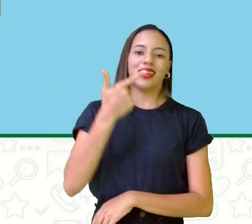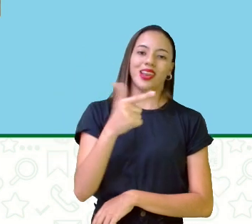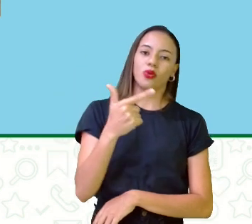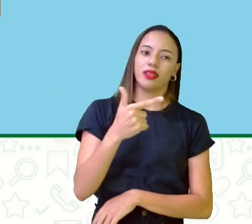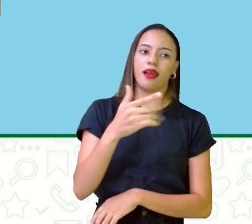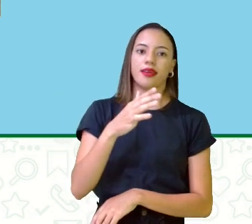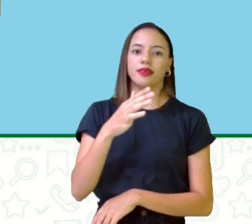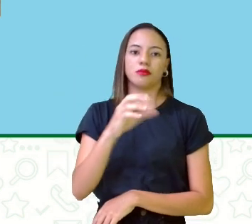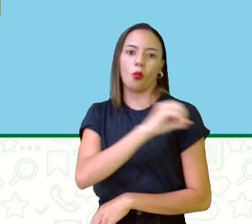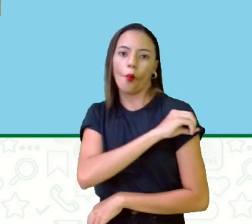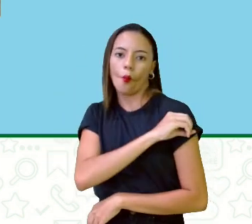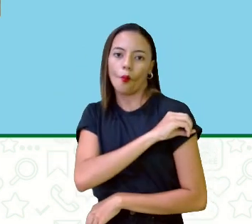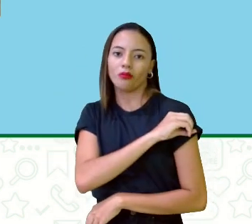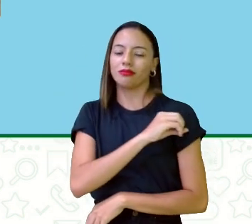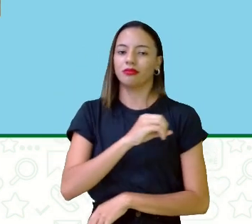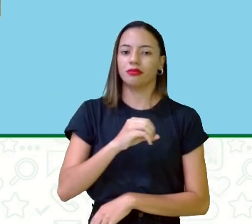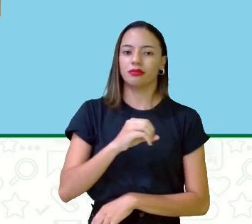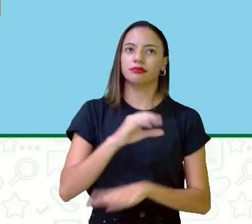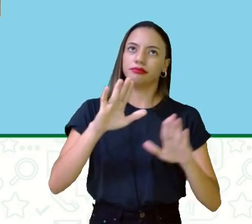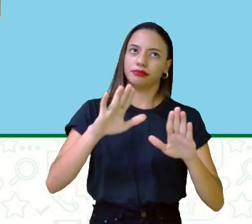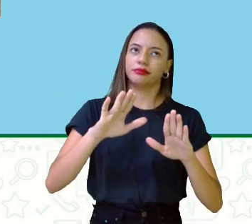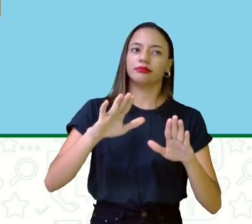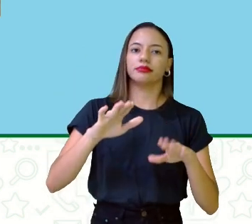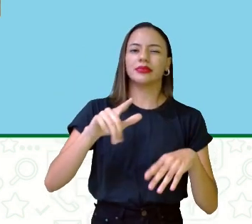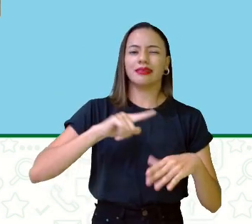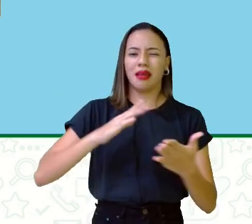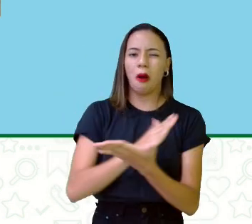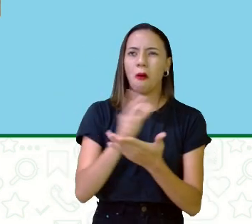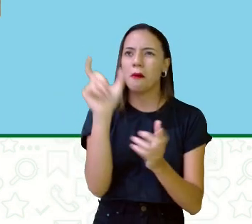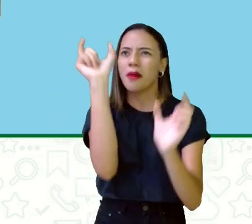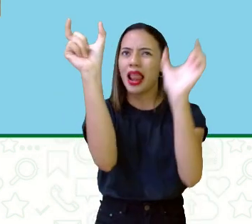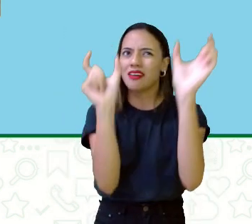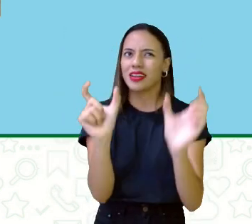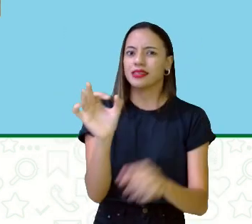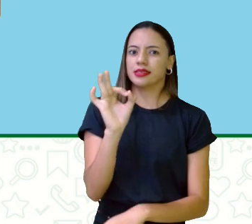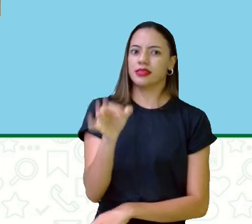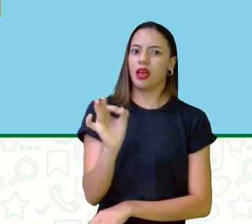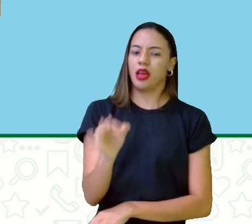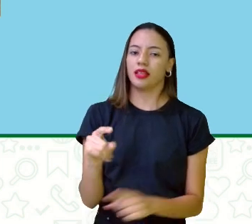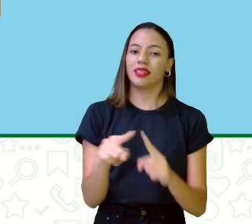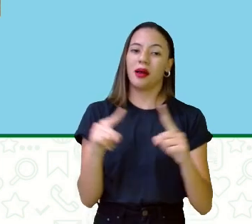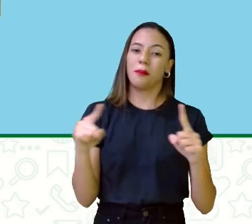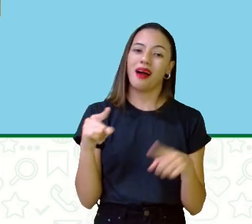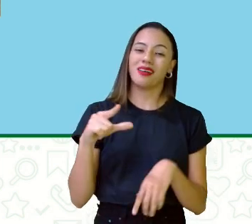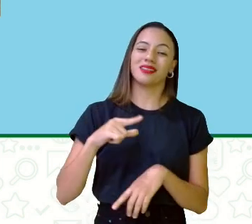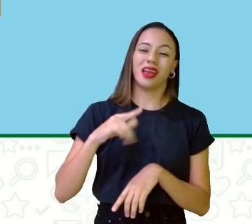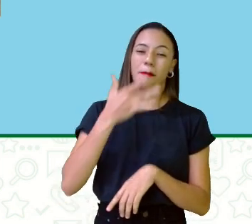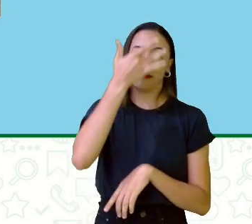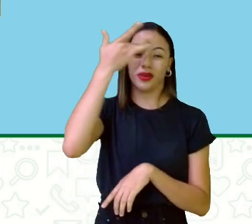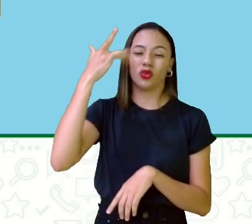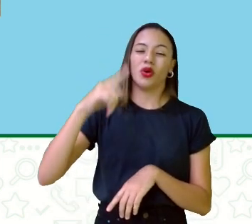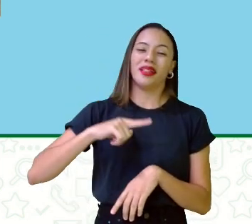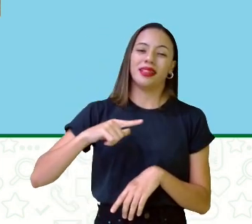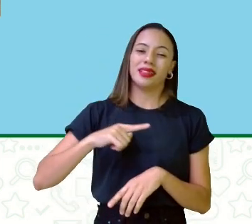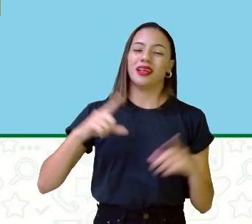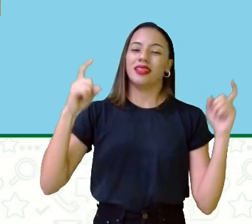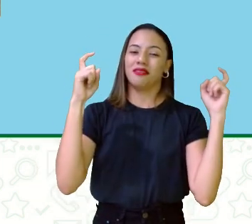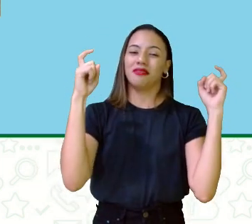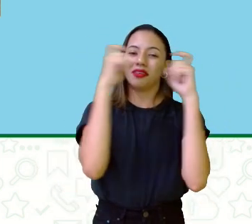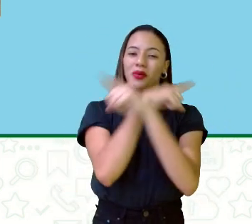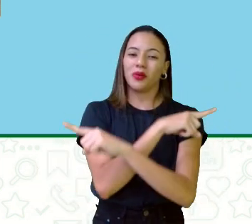escolarizado. É escolarizado, porque tem algumas palavras corretas, não é? Mas ele tem alguma dificuldade, não é?